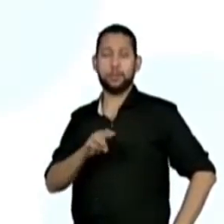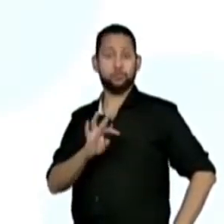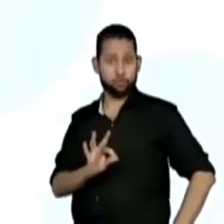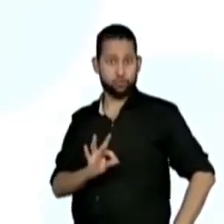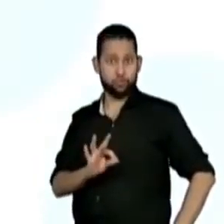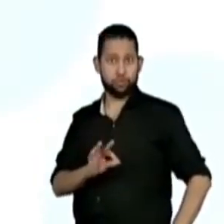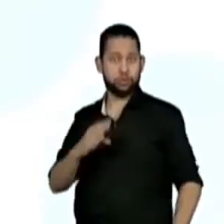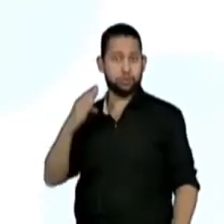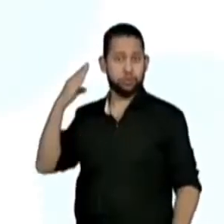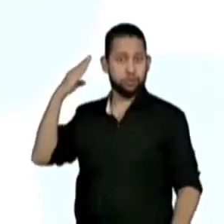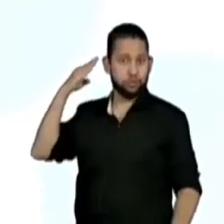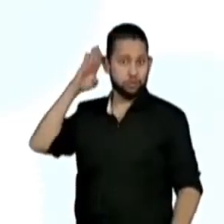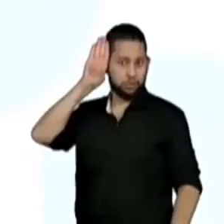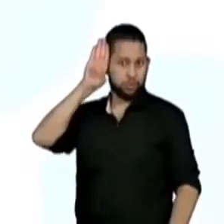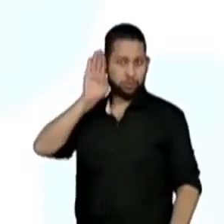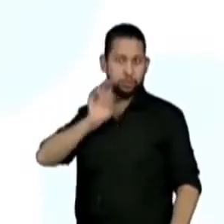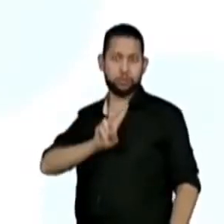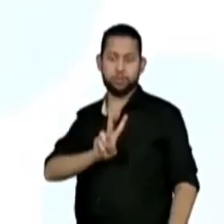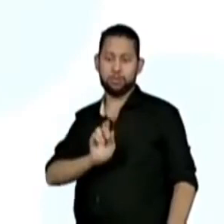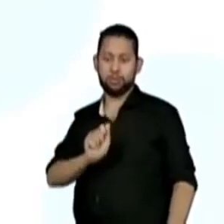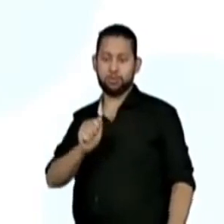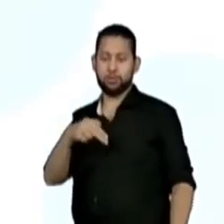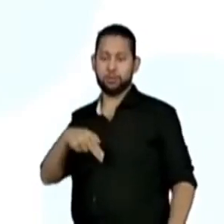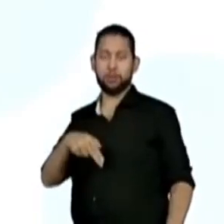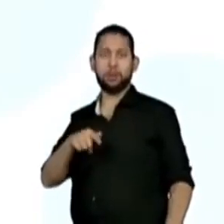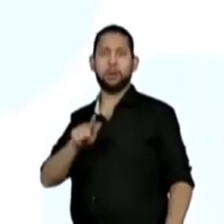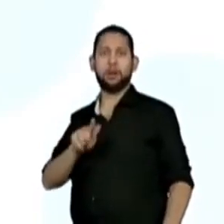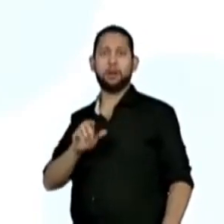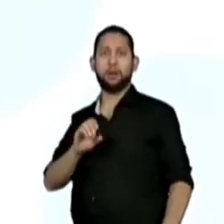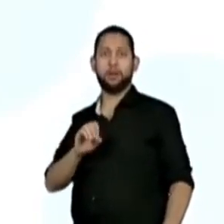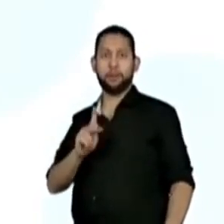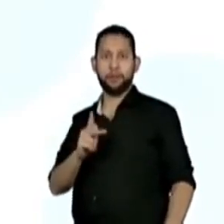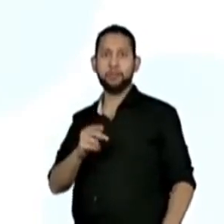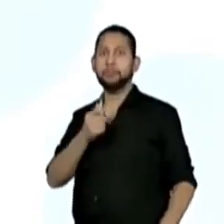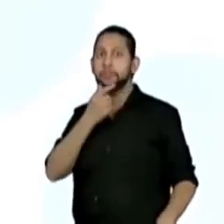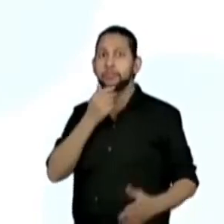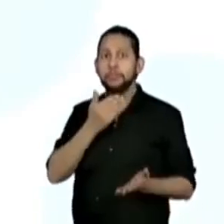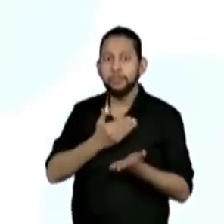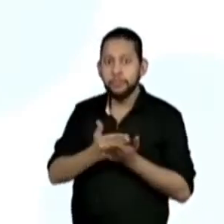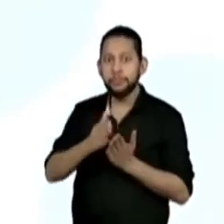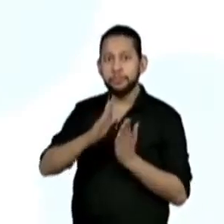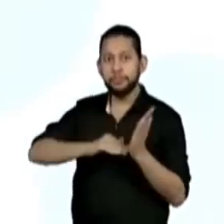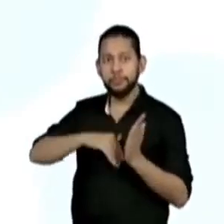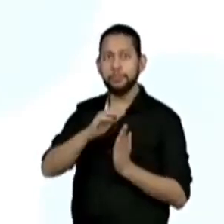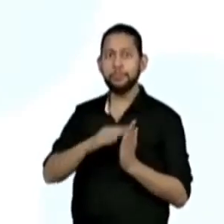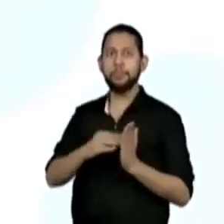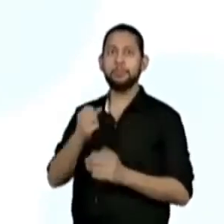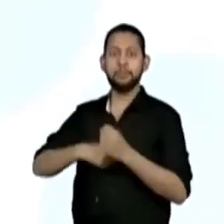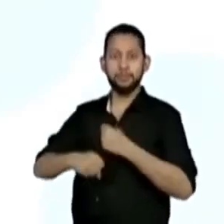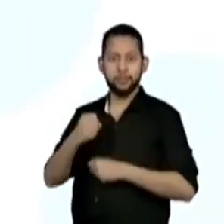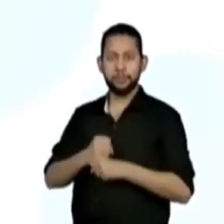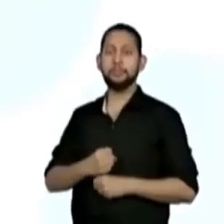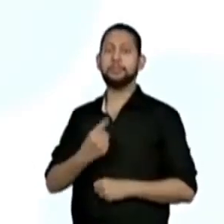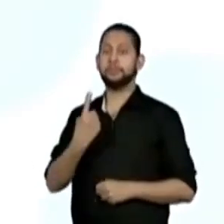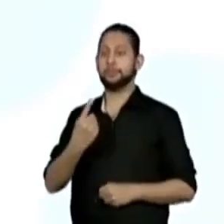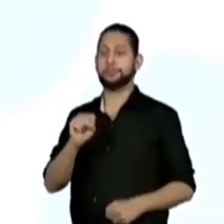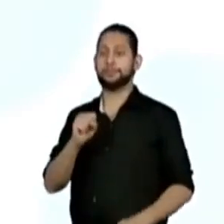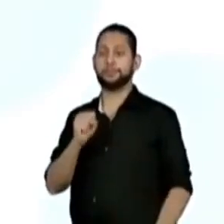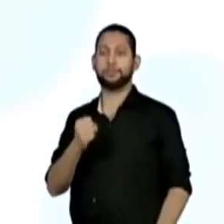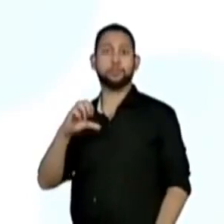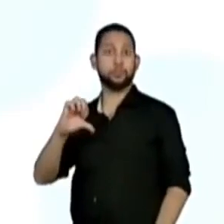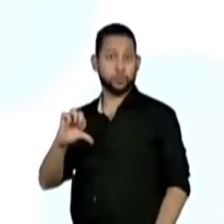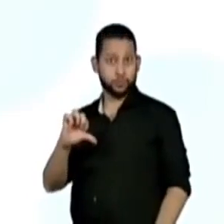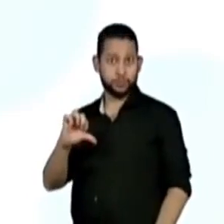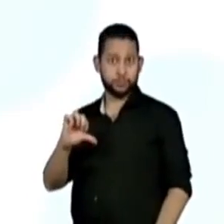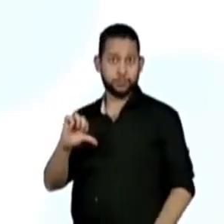em 1889 ele começou a pintar e ele terminou em 1890 a técnica utilizada